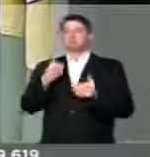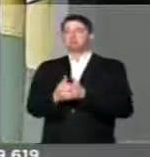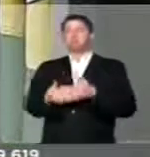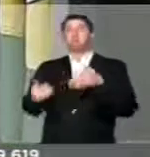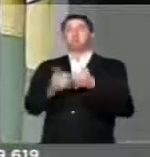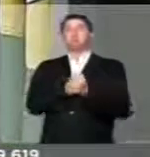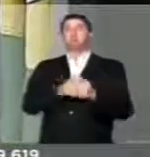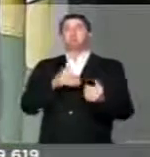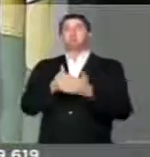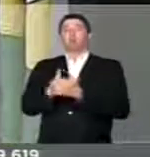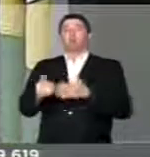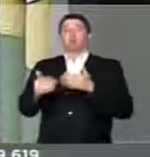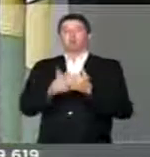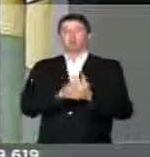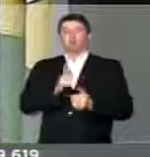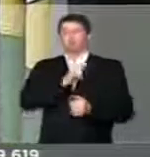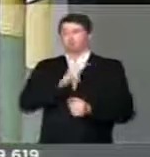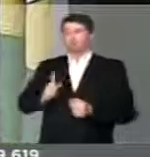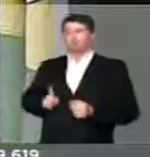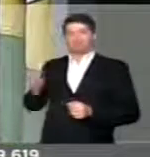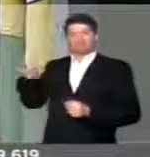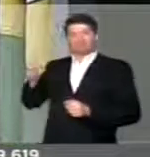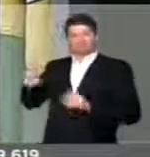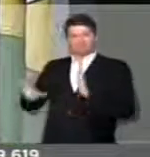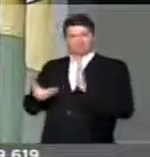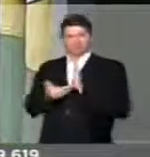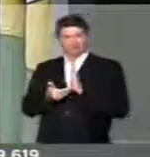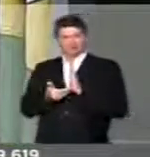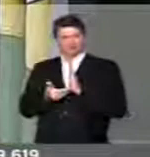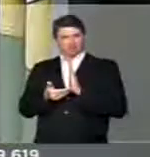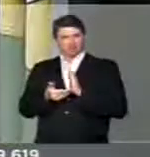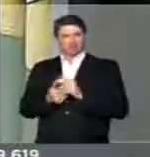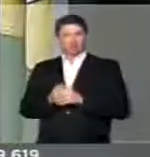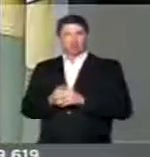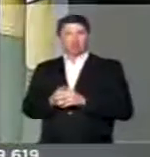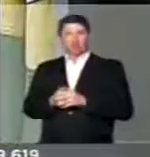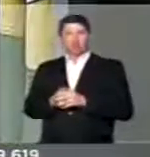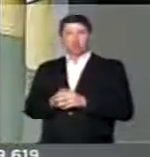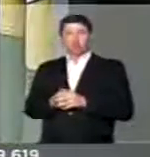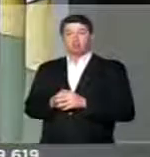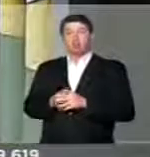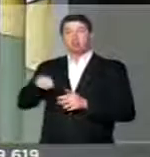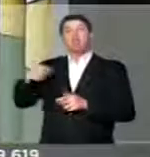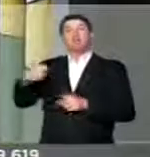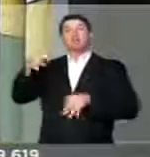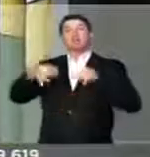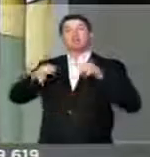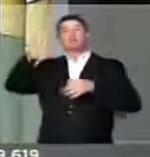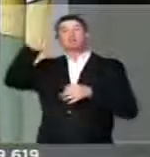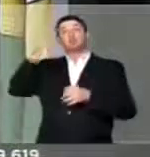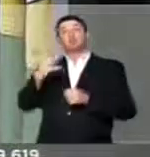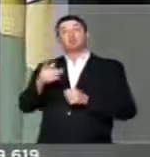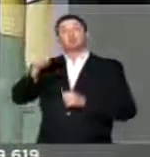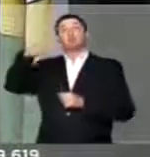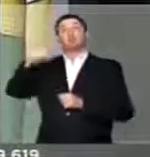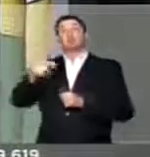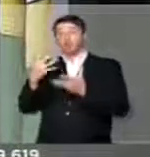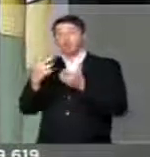importa o que tem o presidente da Câmara. Ontem o que estava sendo julgado aqui era